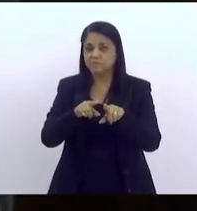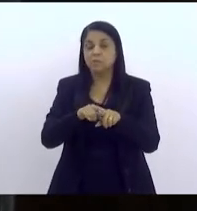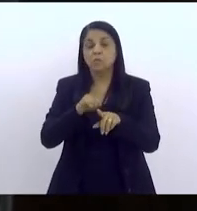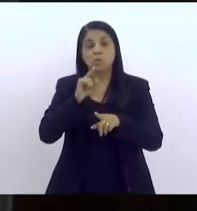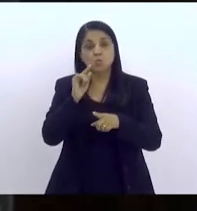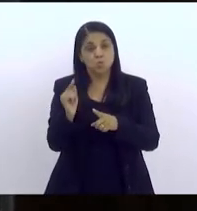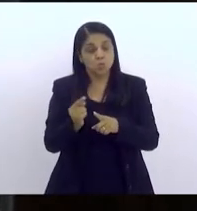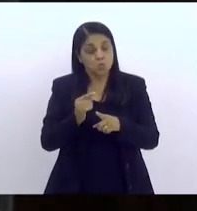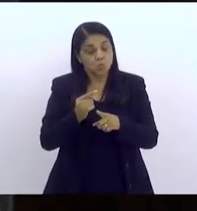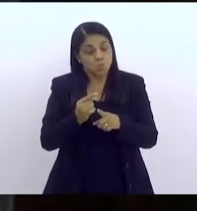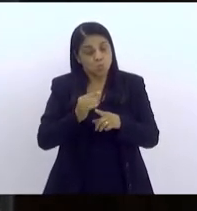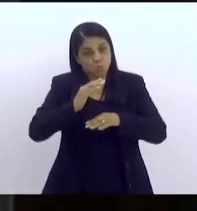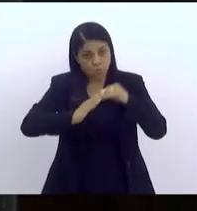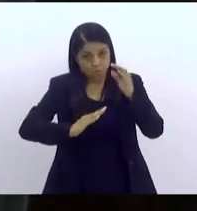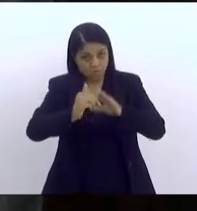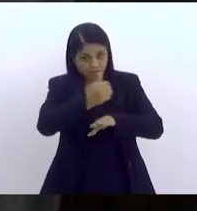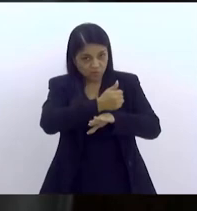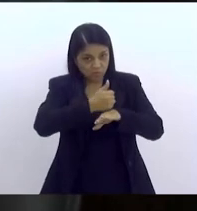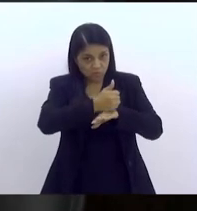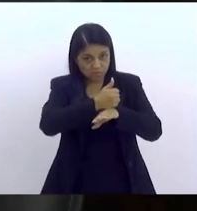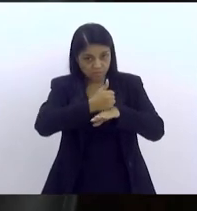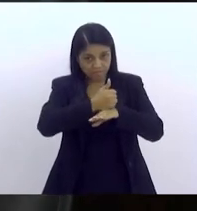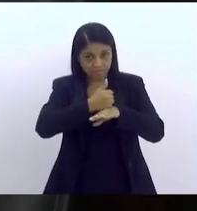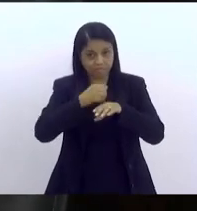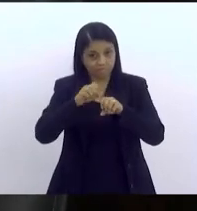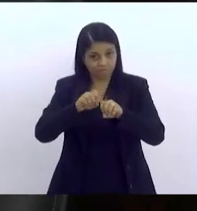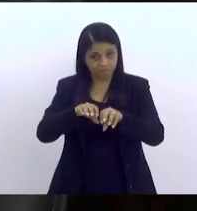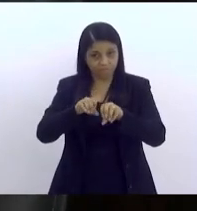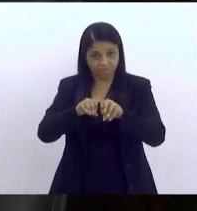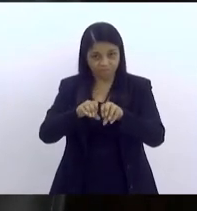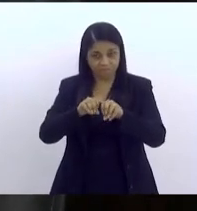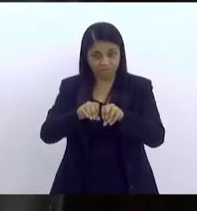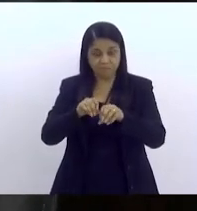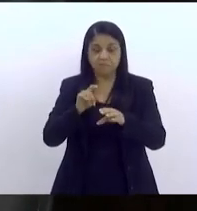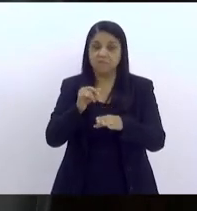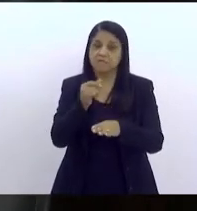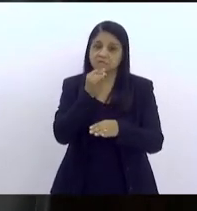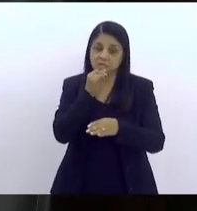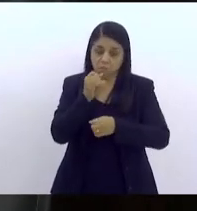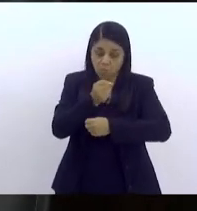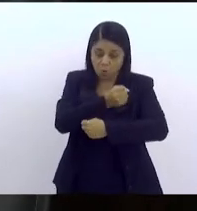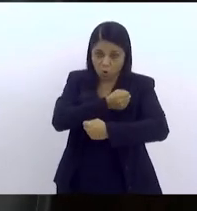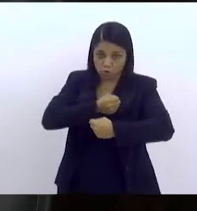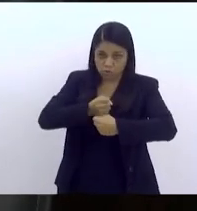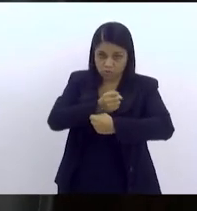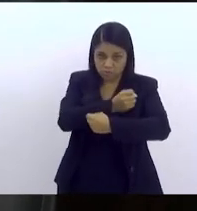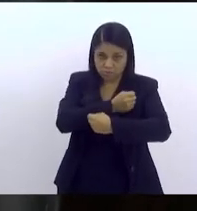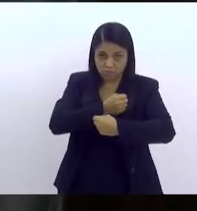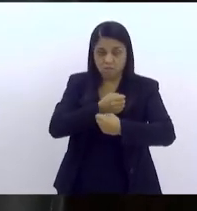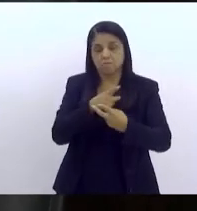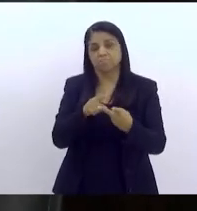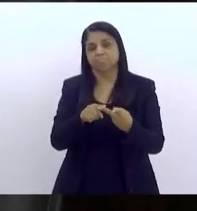um profissional de educação como uma cozinheira como um